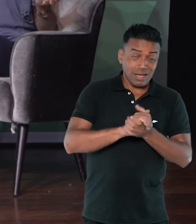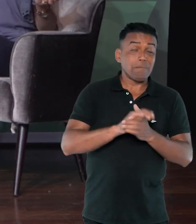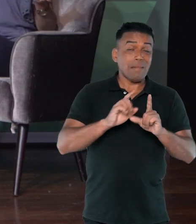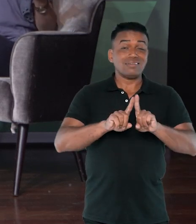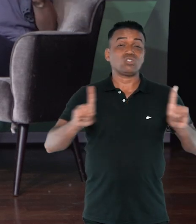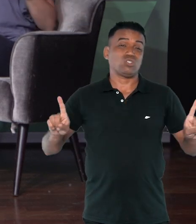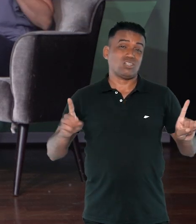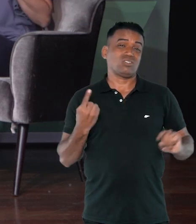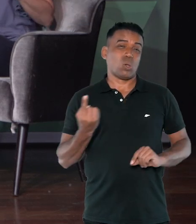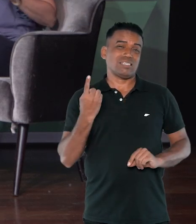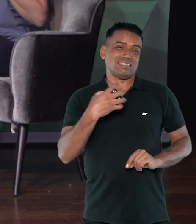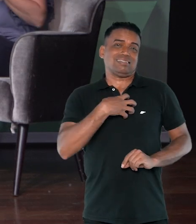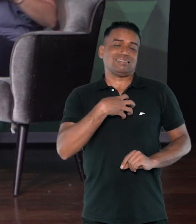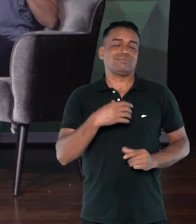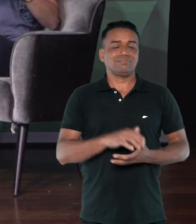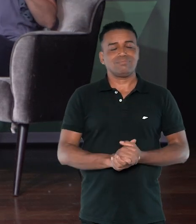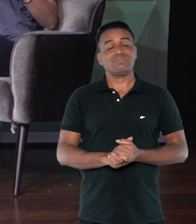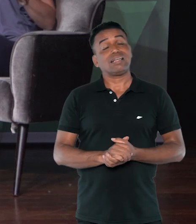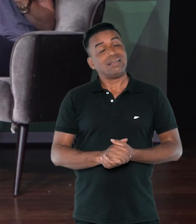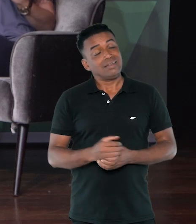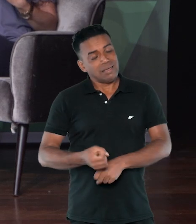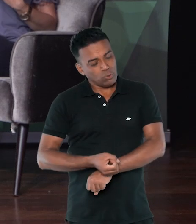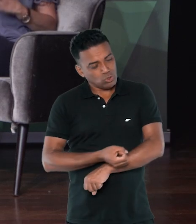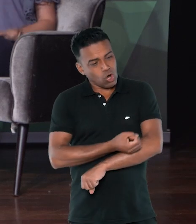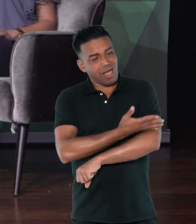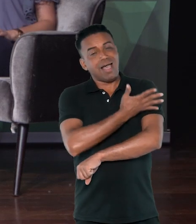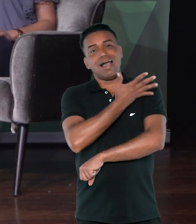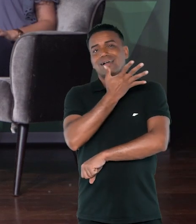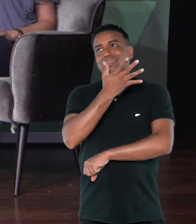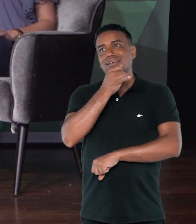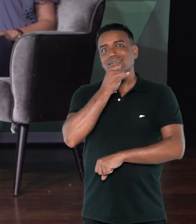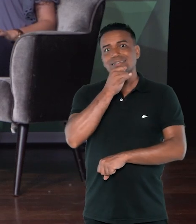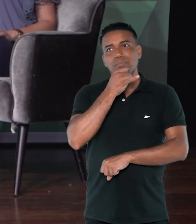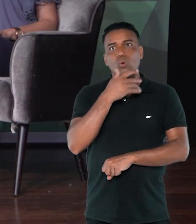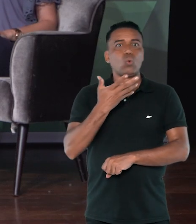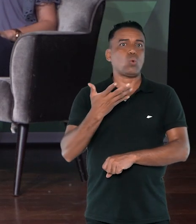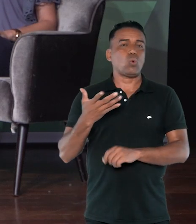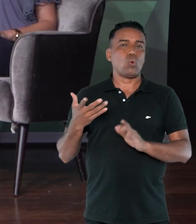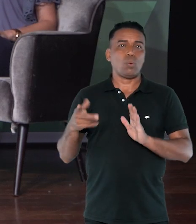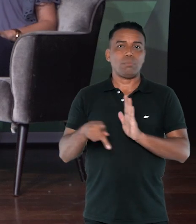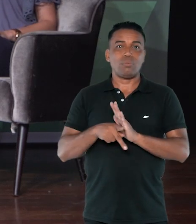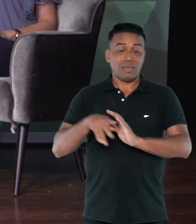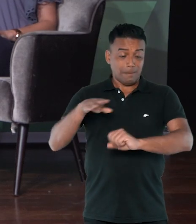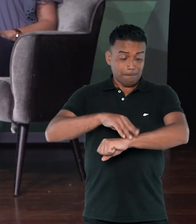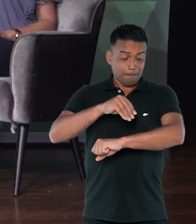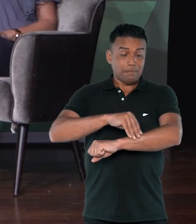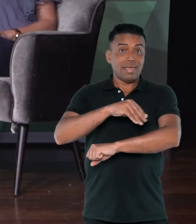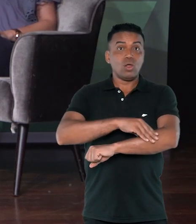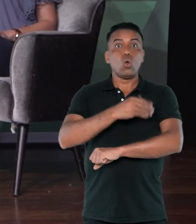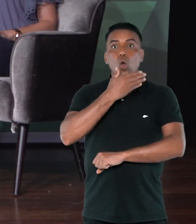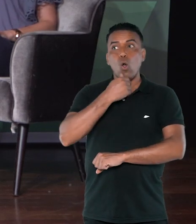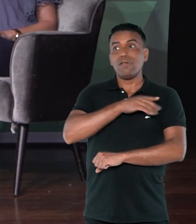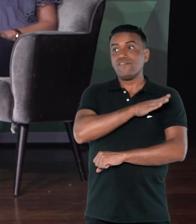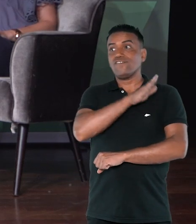tratamento nela, né? Ela está tão esvaziada. E a produção desse texto é muito boa, porque você nunca imagina que ela tem alguém.